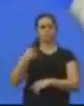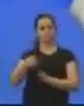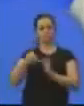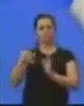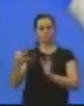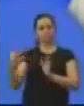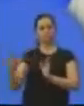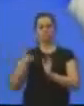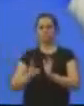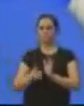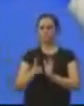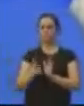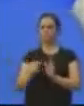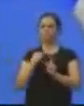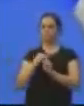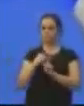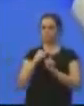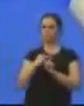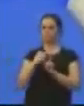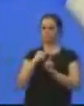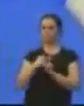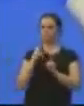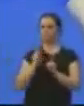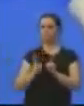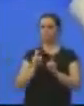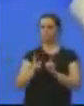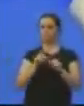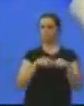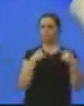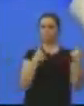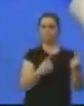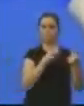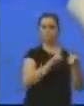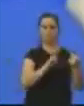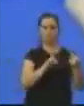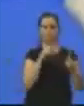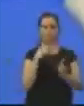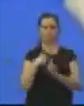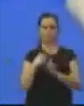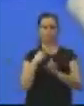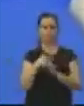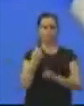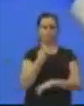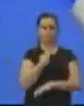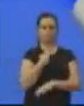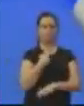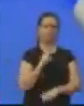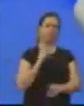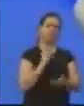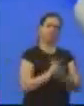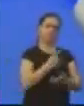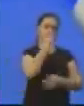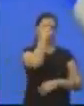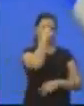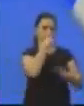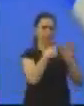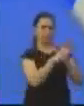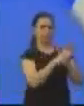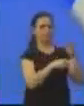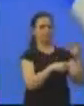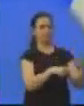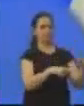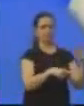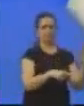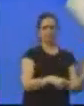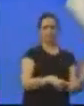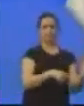número positivo, por mais perto que esteja do 4, ainda é positivo. Por isso eu coloquei lá valores positivos. O mesmo raciocínio você vai fazer para 4 pela